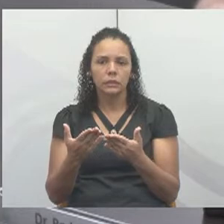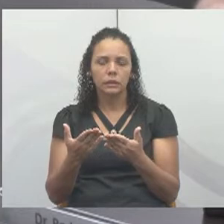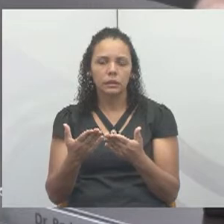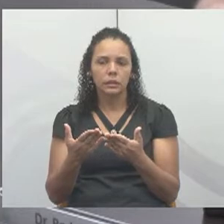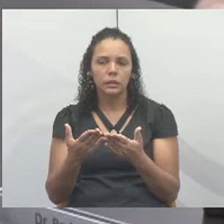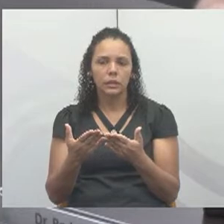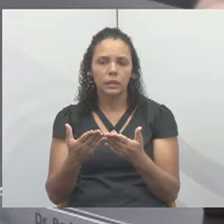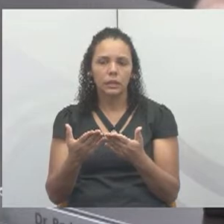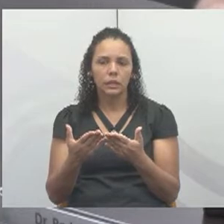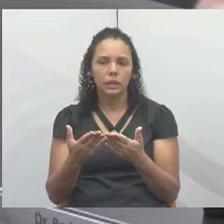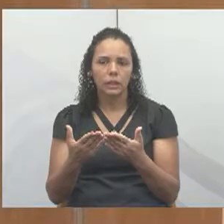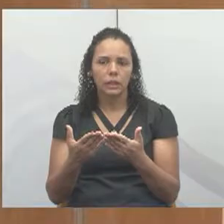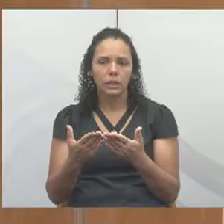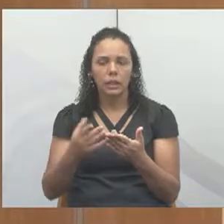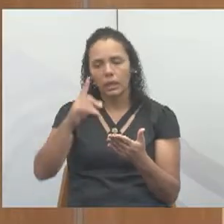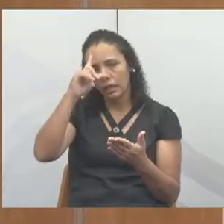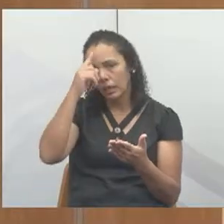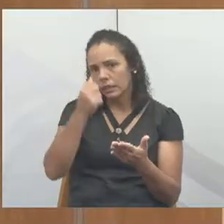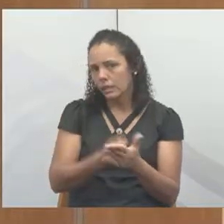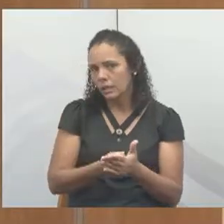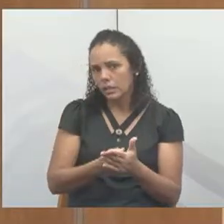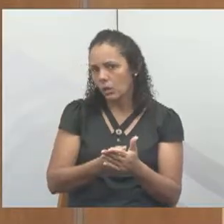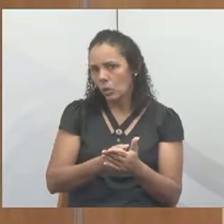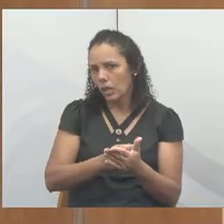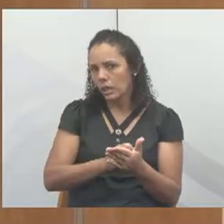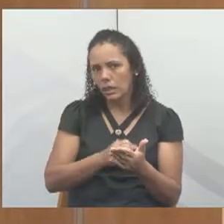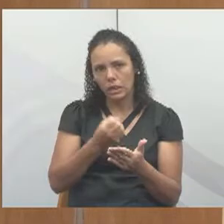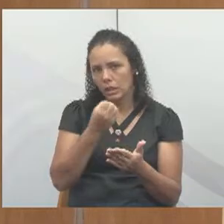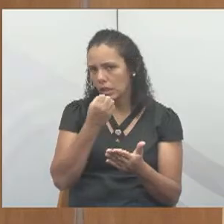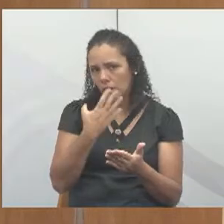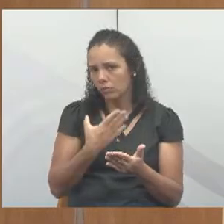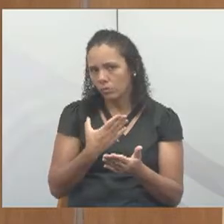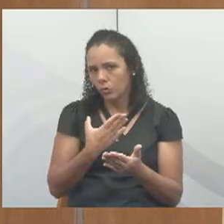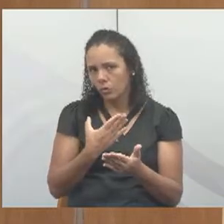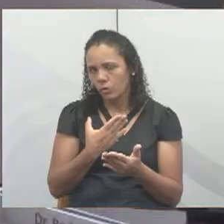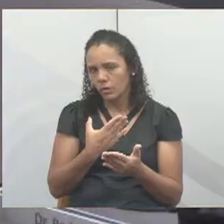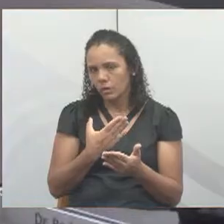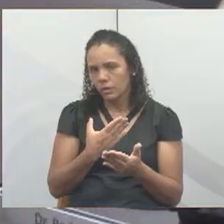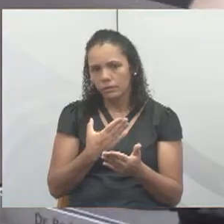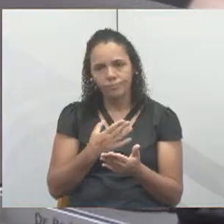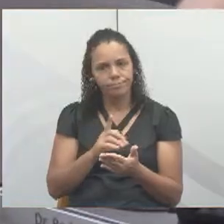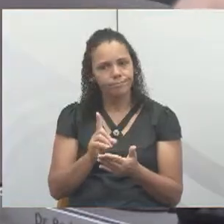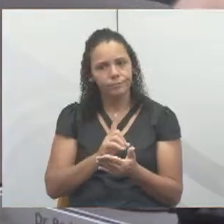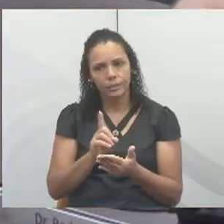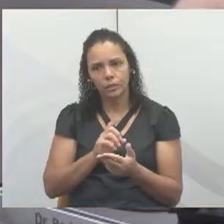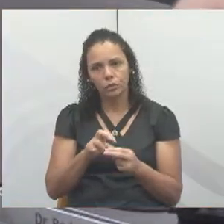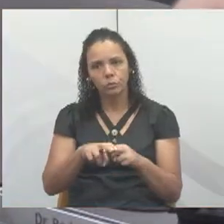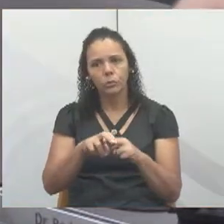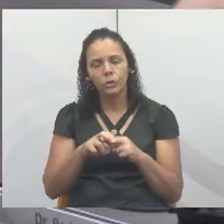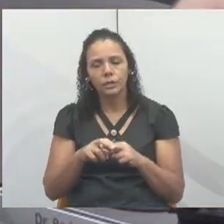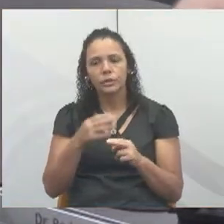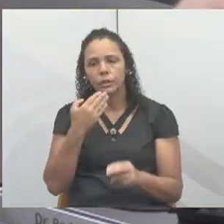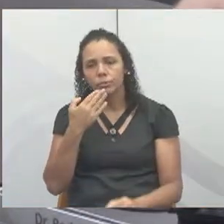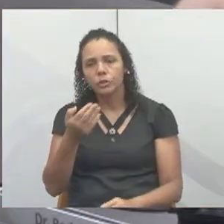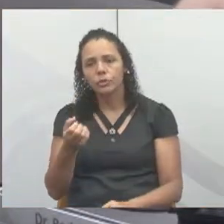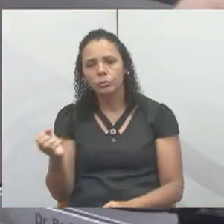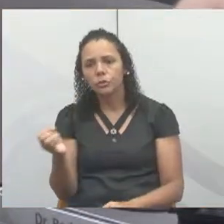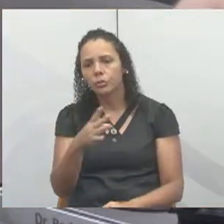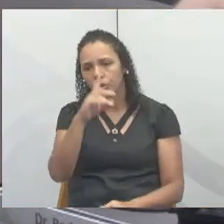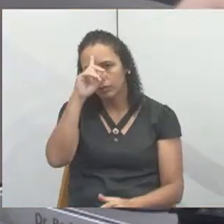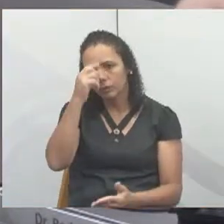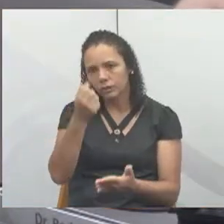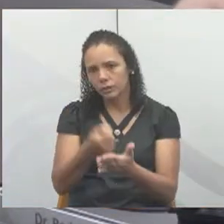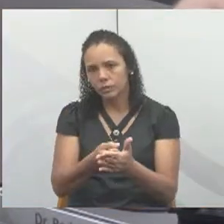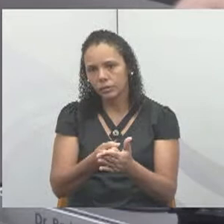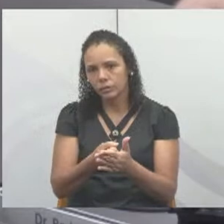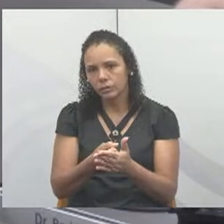primeira decisão? Não, a decisão não foi favorável, a gente fez um agravo. Então pode ser que a gente reinicie todo o processo de